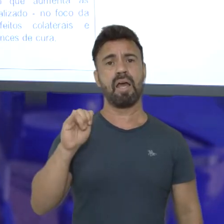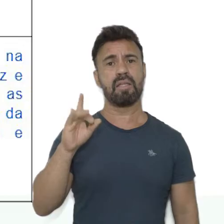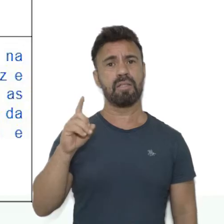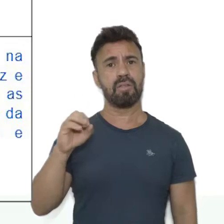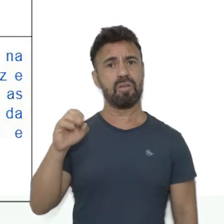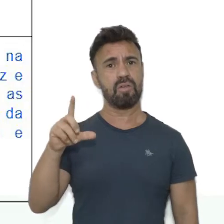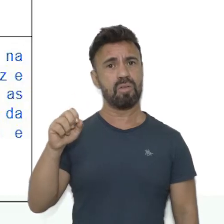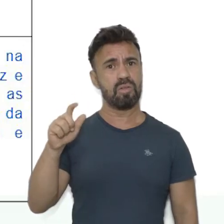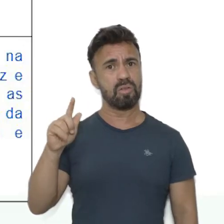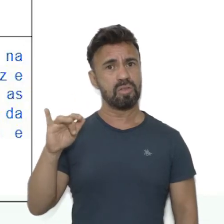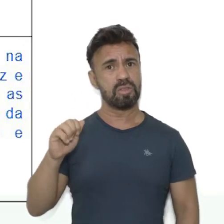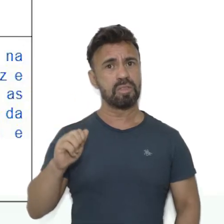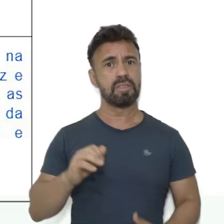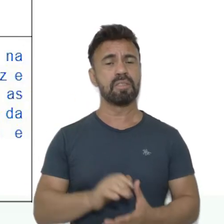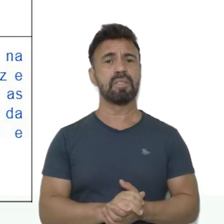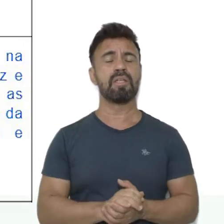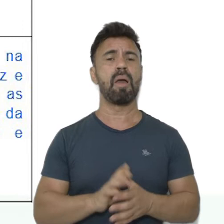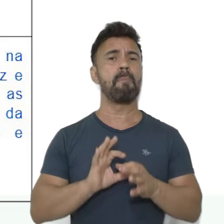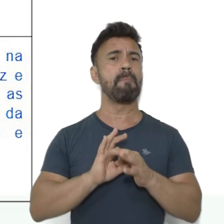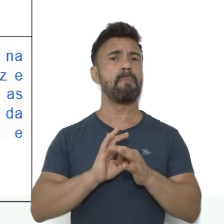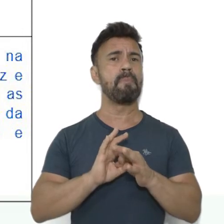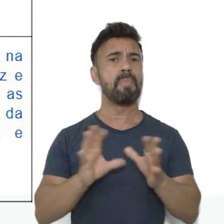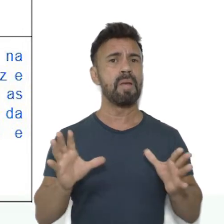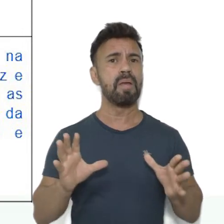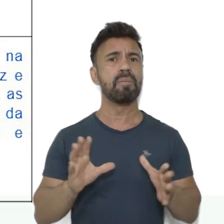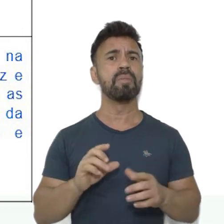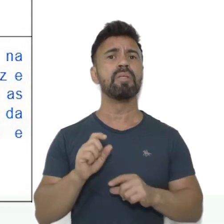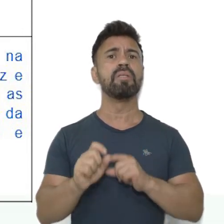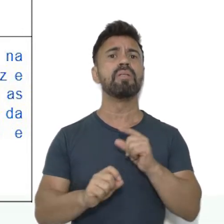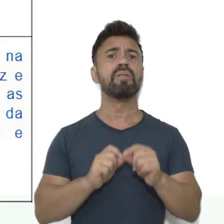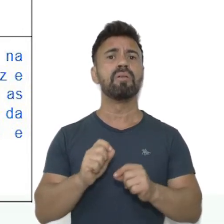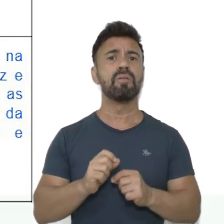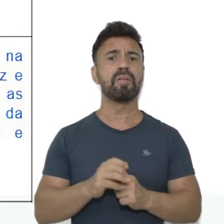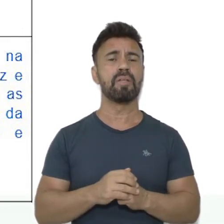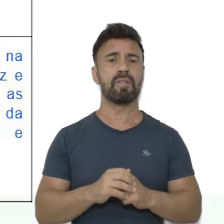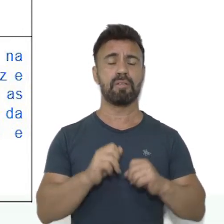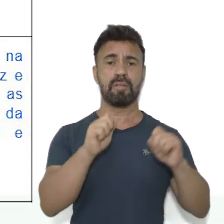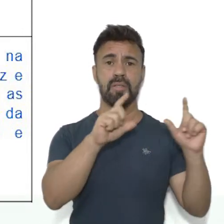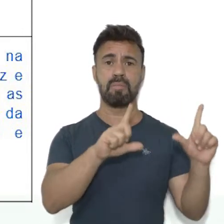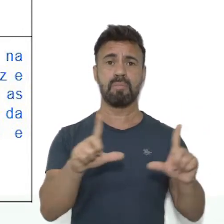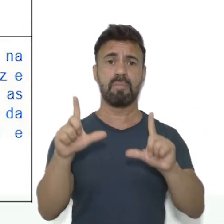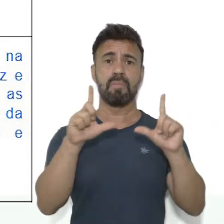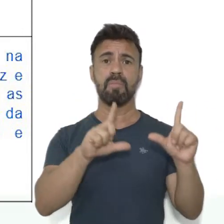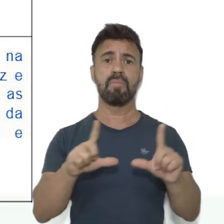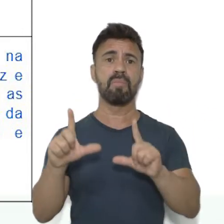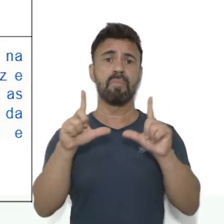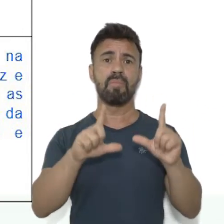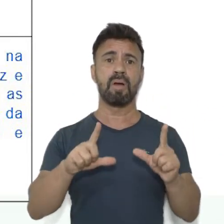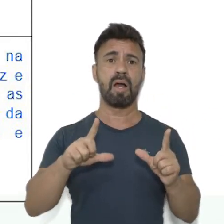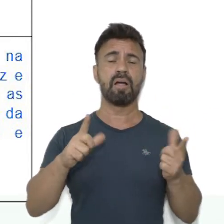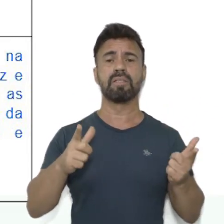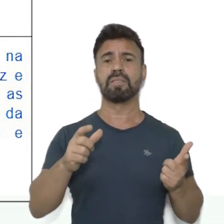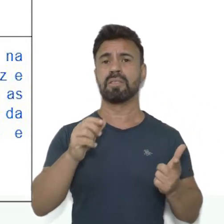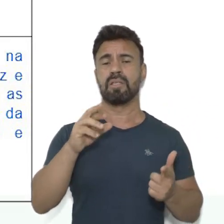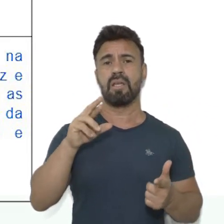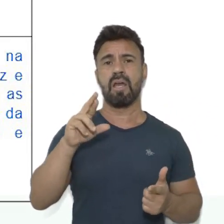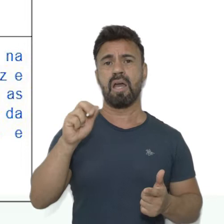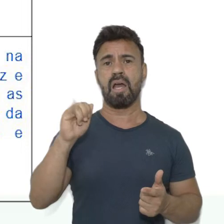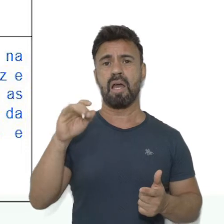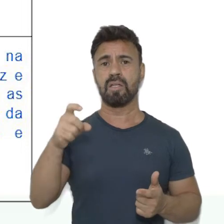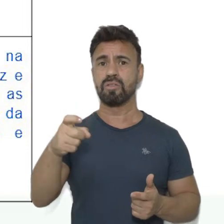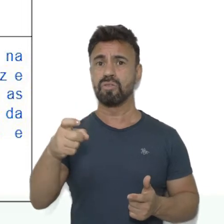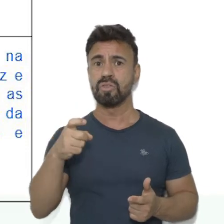radiologia, né, ela permite o diagnóstico de imagem através de exames como